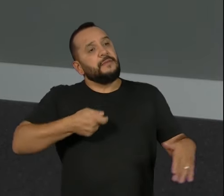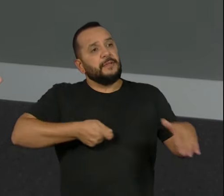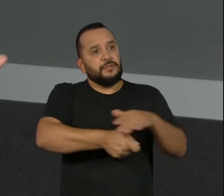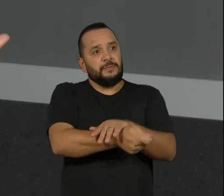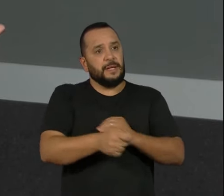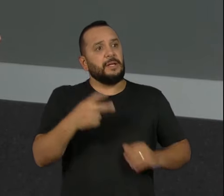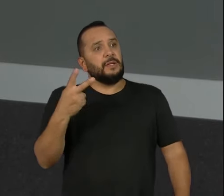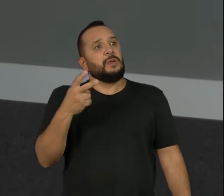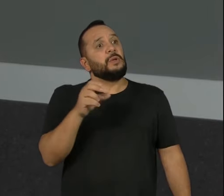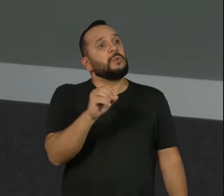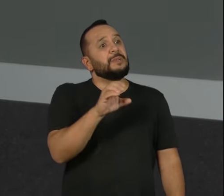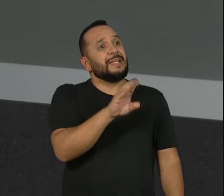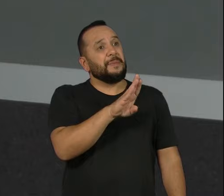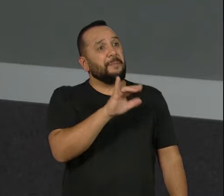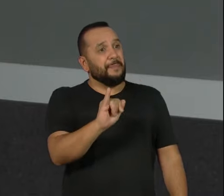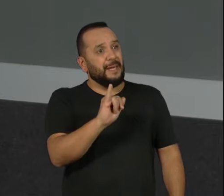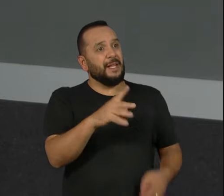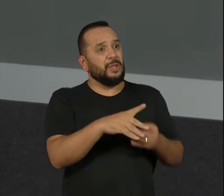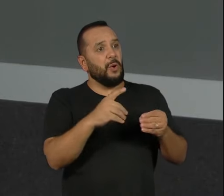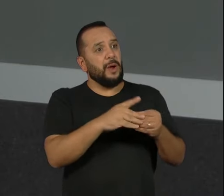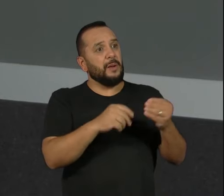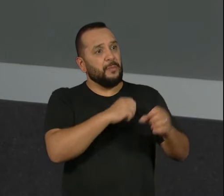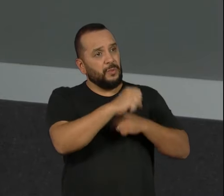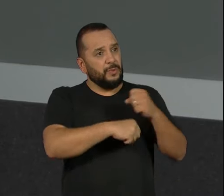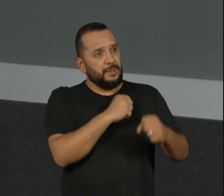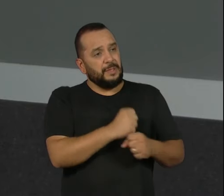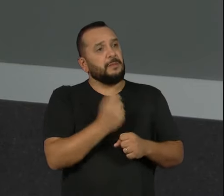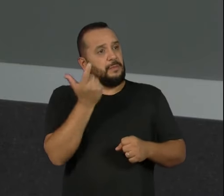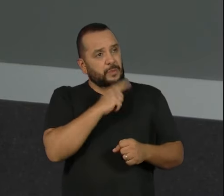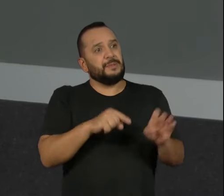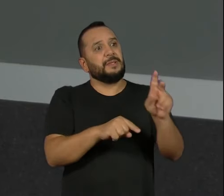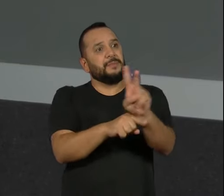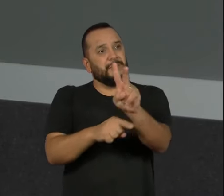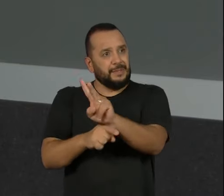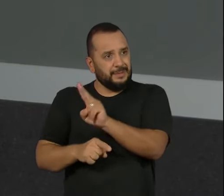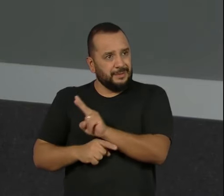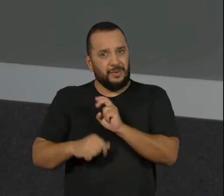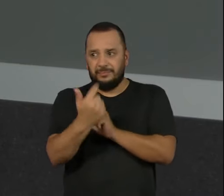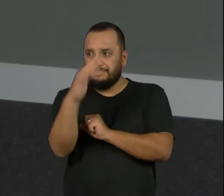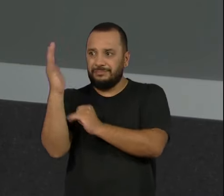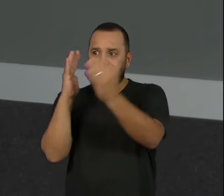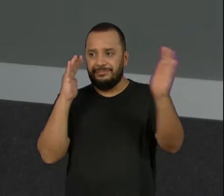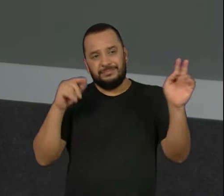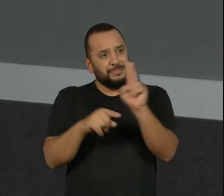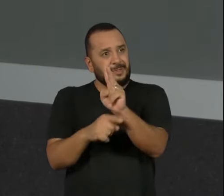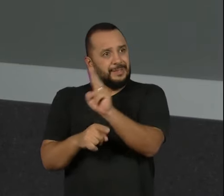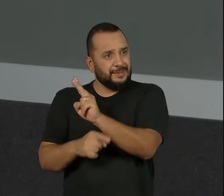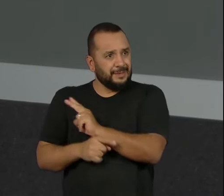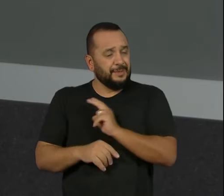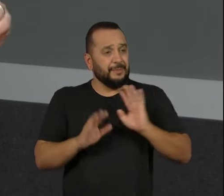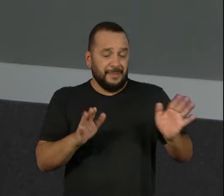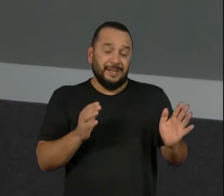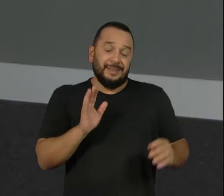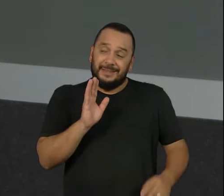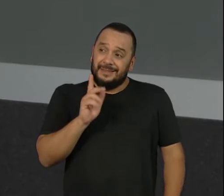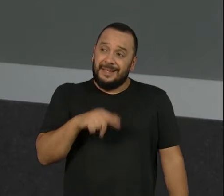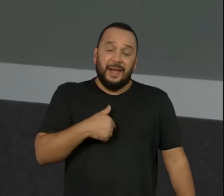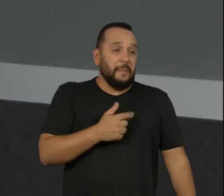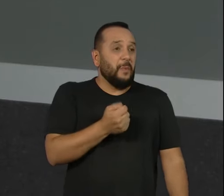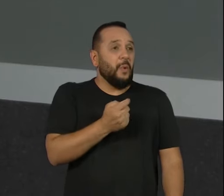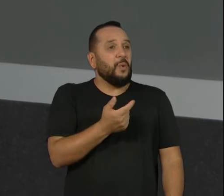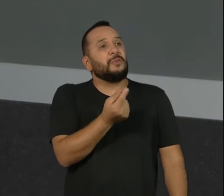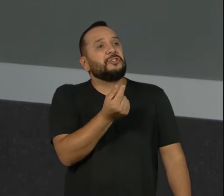de dólares por ano para que se chegasse à proteção efetiva dos ecossistemas. E que seria pouco ainda, que não está